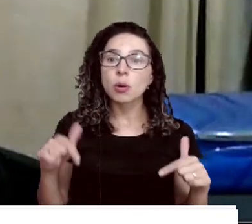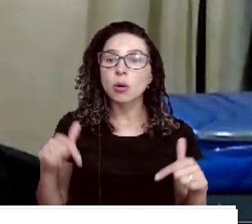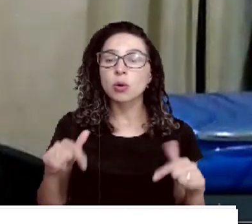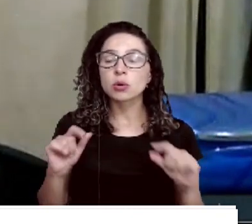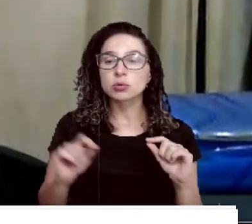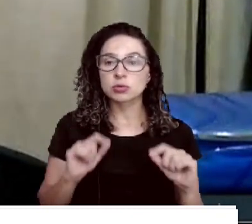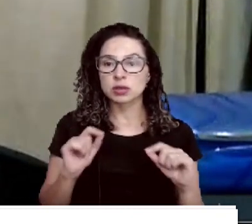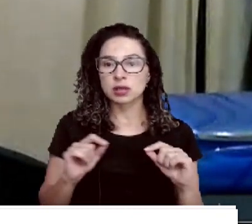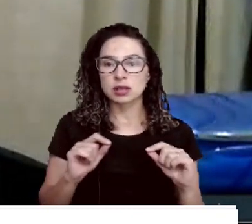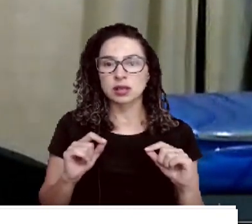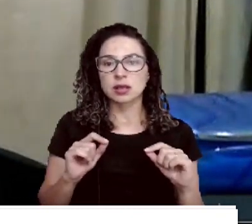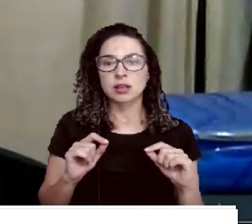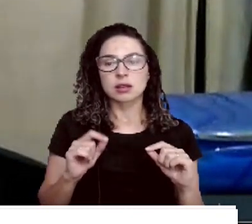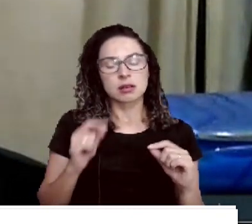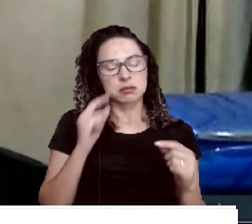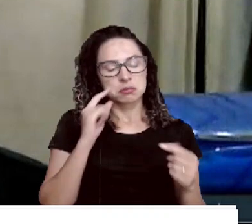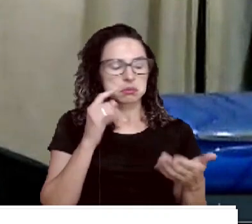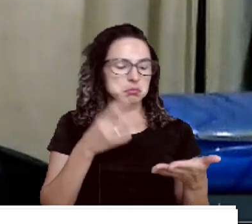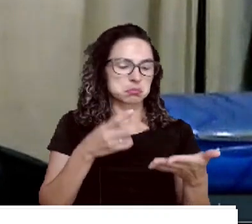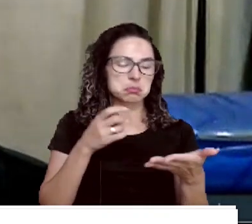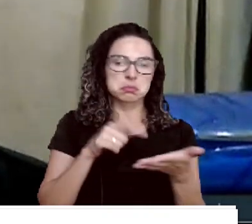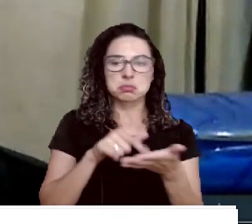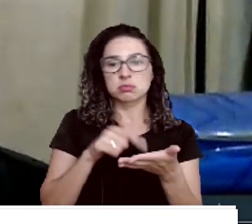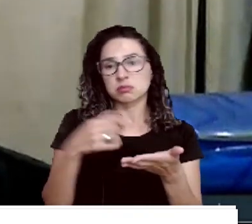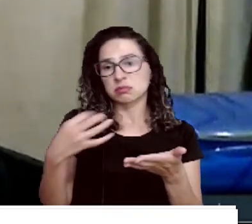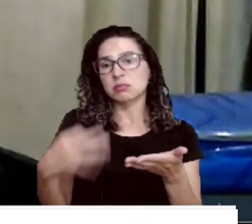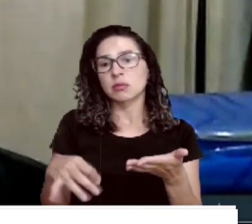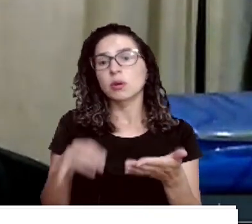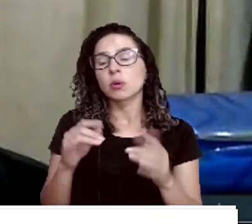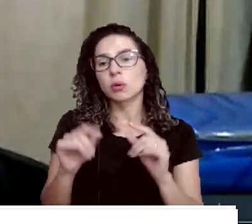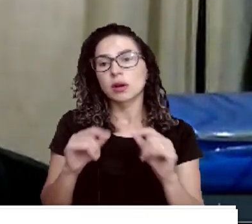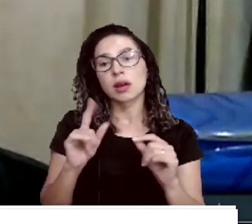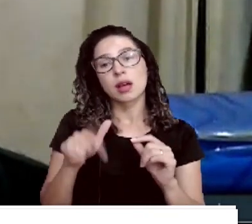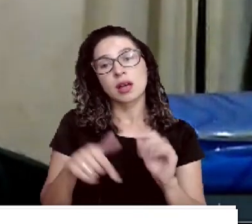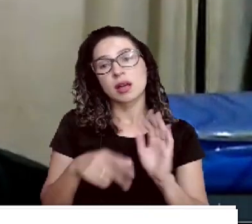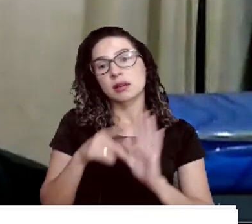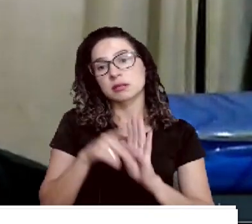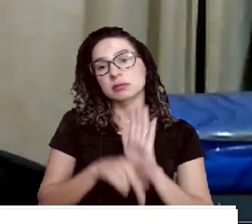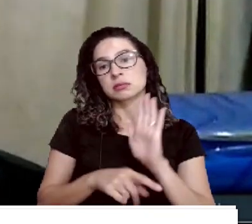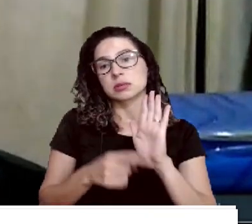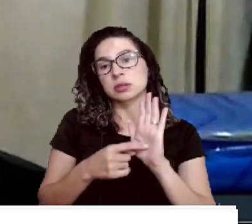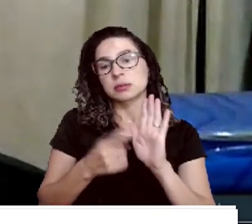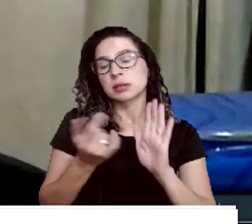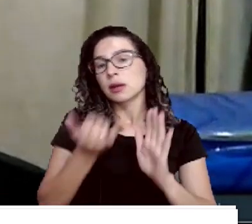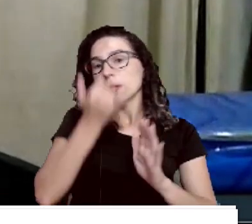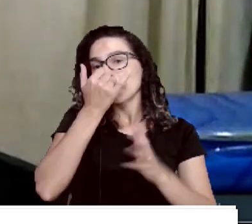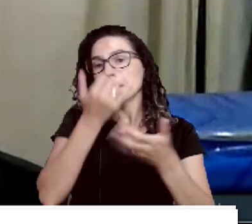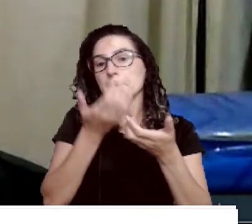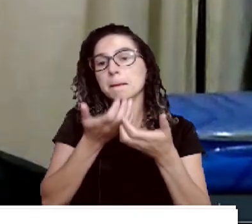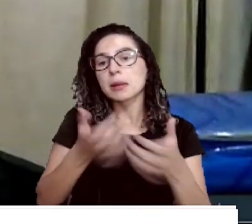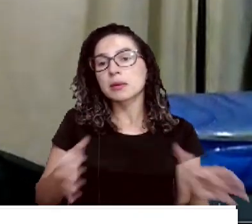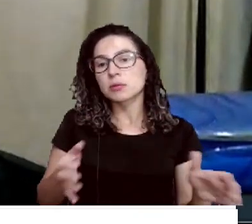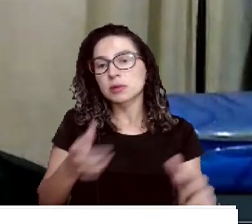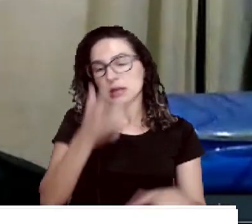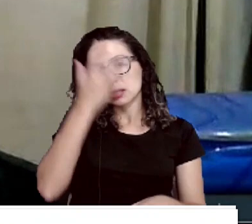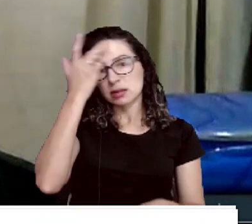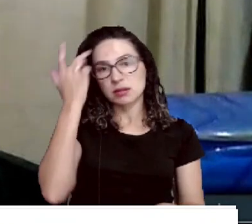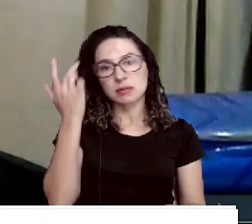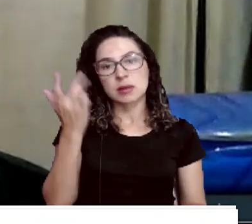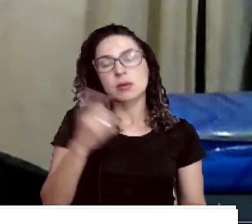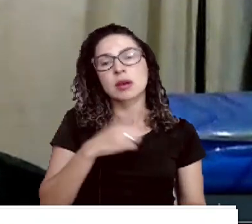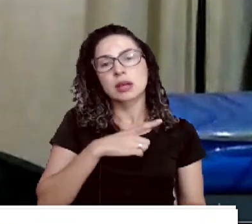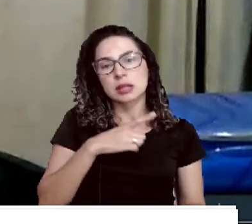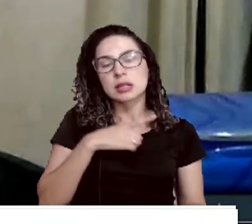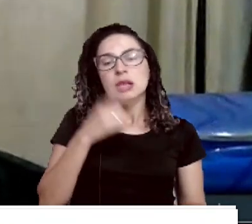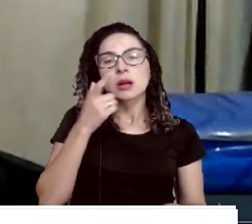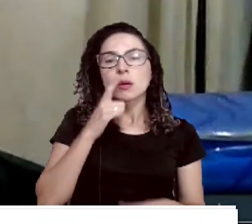A única coisa que eu vejo, né, realmente é esse projeto para não prejudicar aquelas pessoas que têm os seus